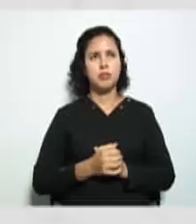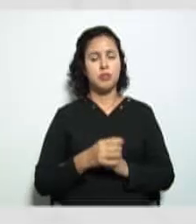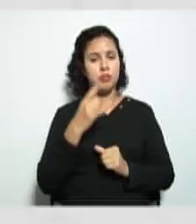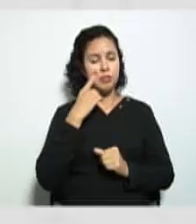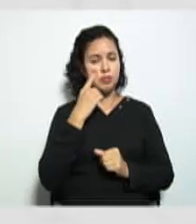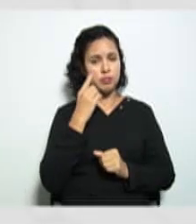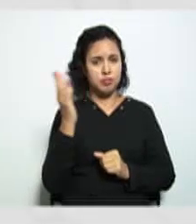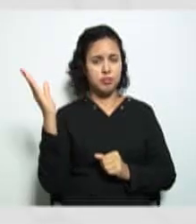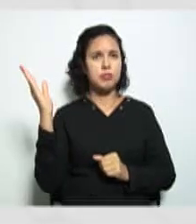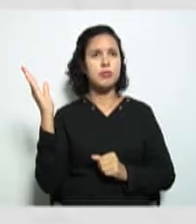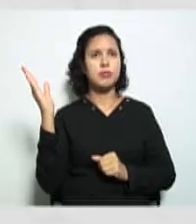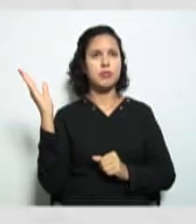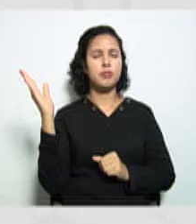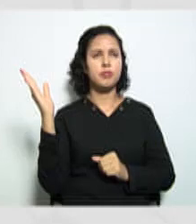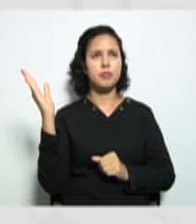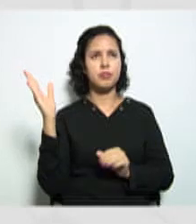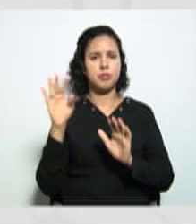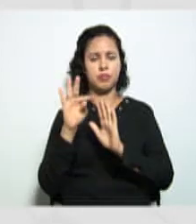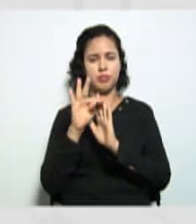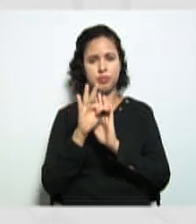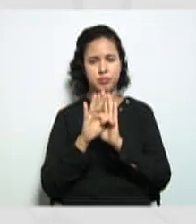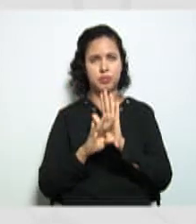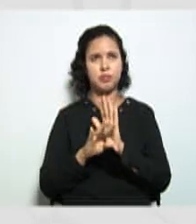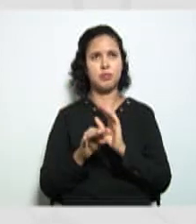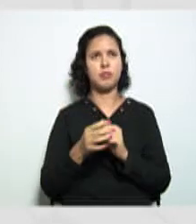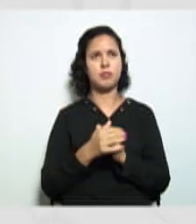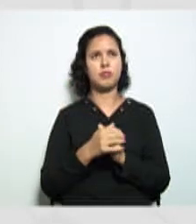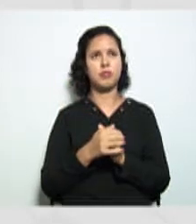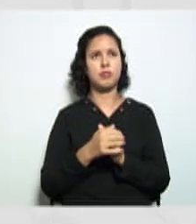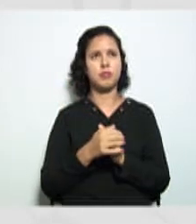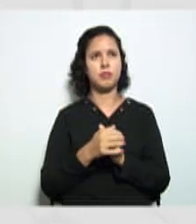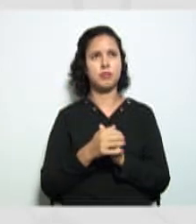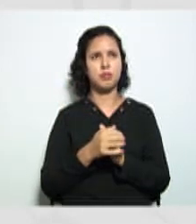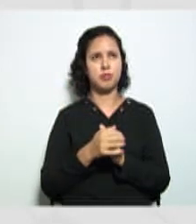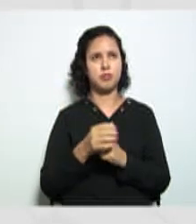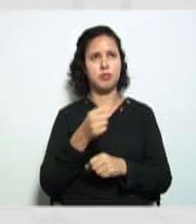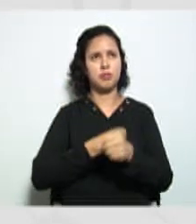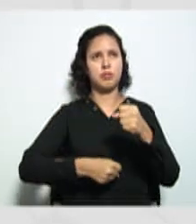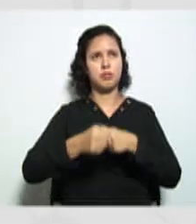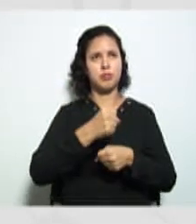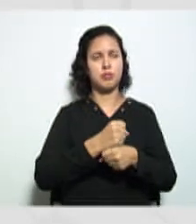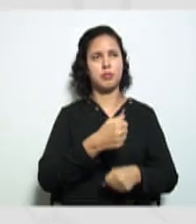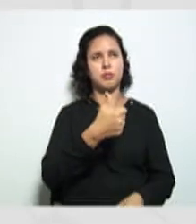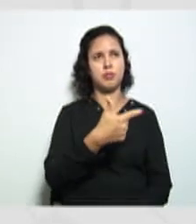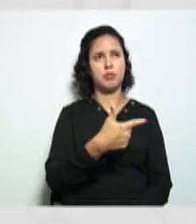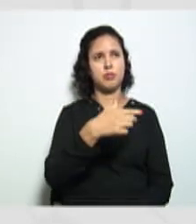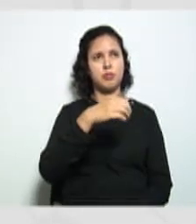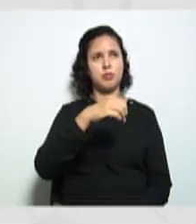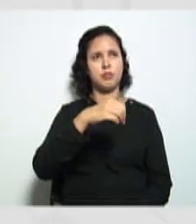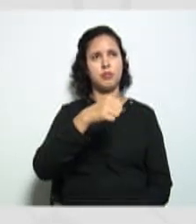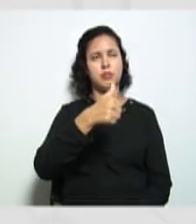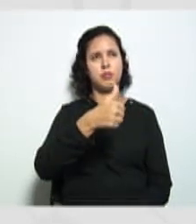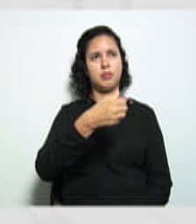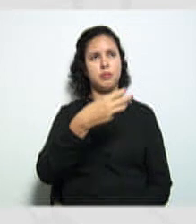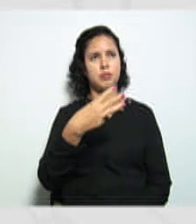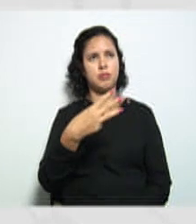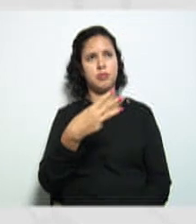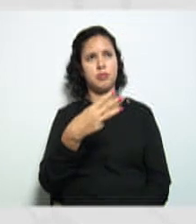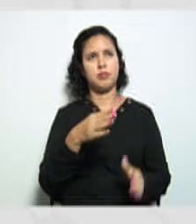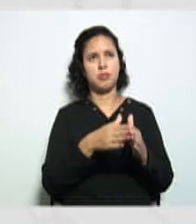o exemplo adequado. Vamos lá, professora. No biênio de 2013 a 2014,